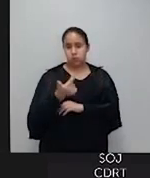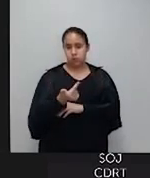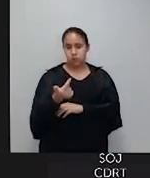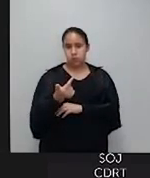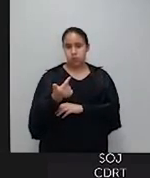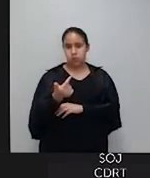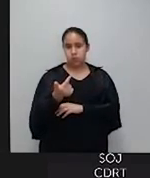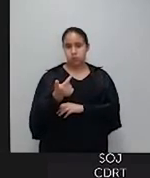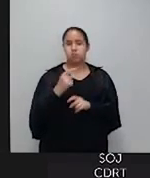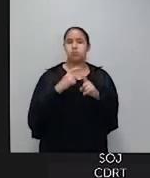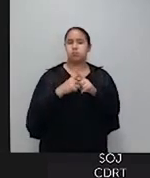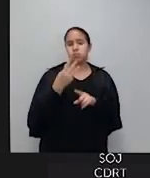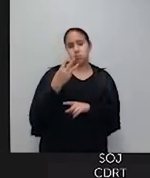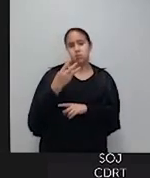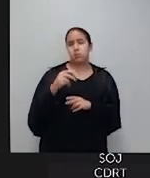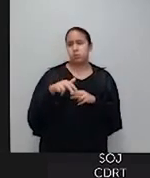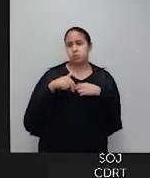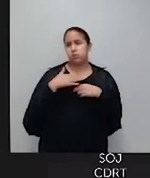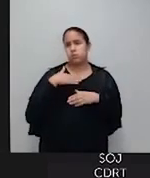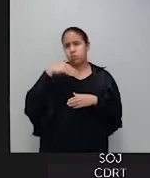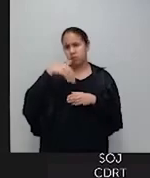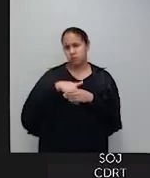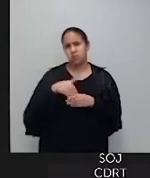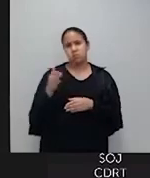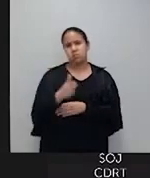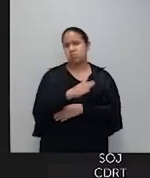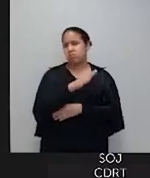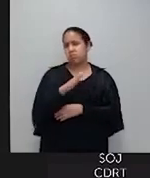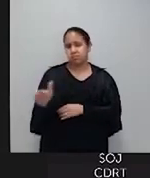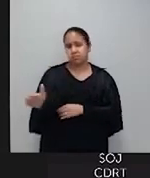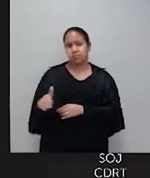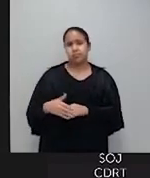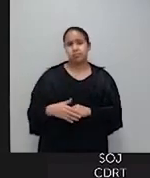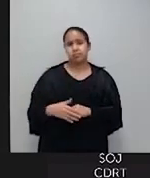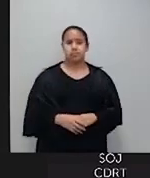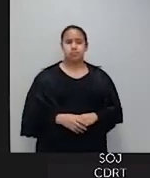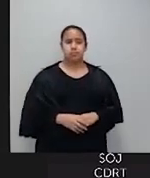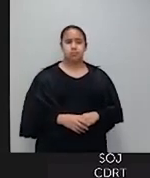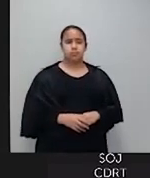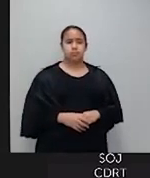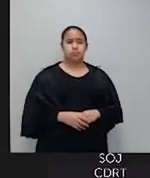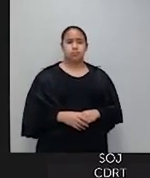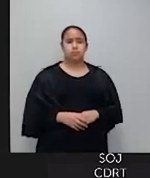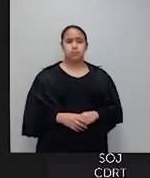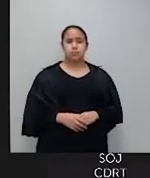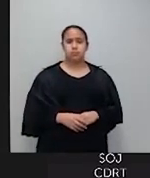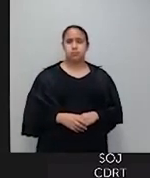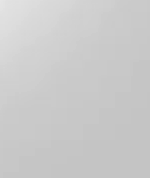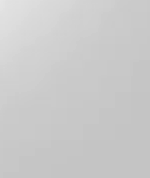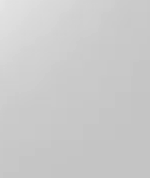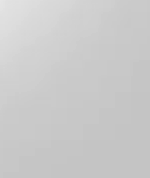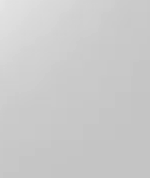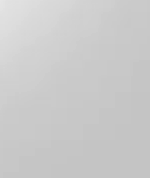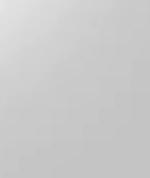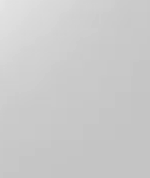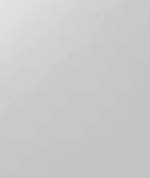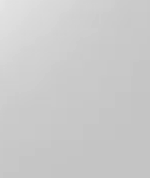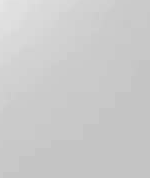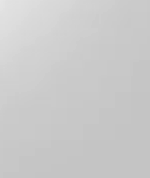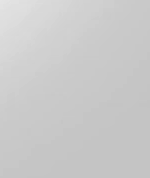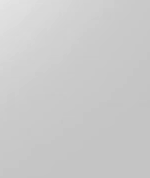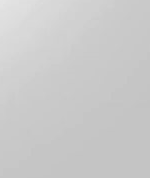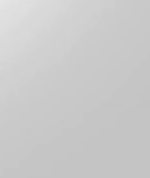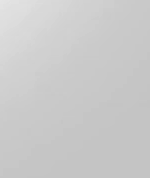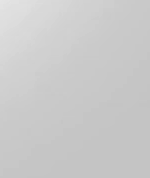cancelamento automático do contrato nem desonera do pagamento das parcelas de vencerem após esse prazo